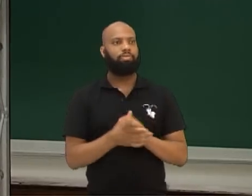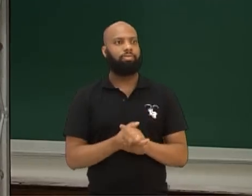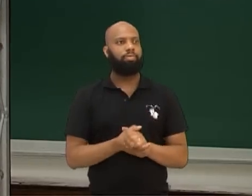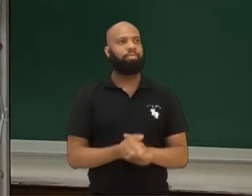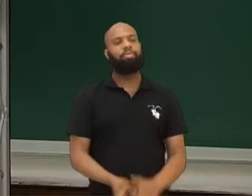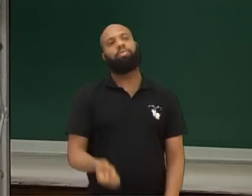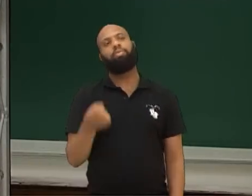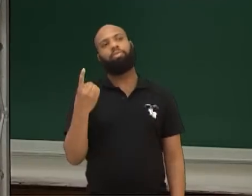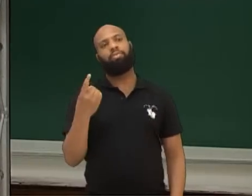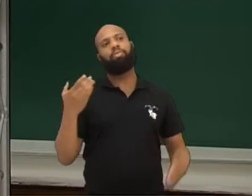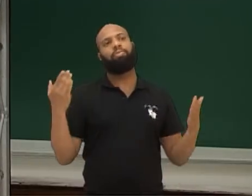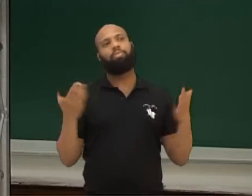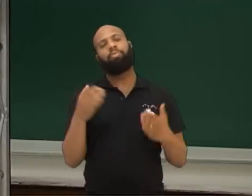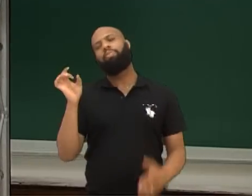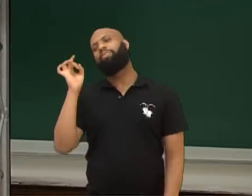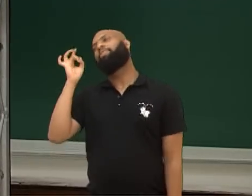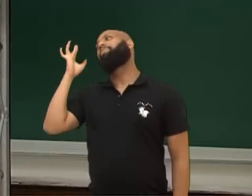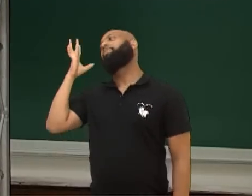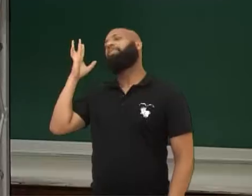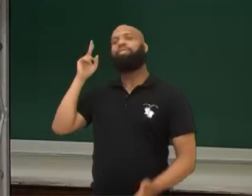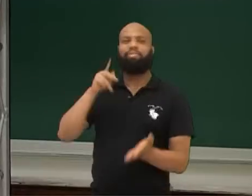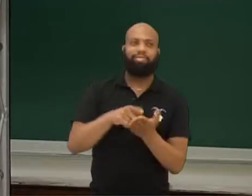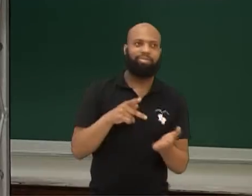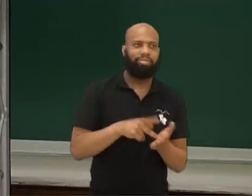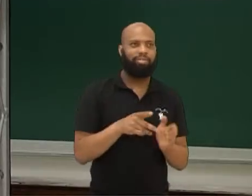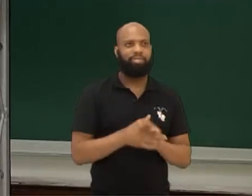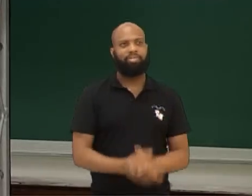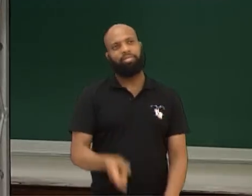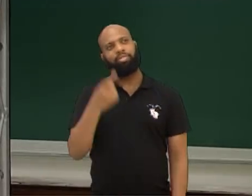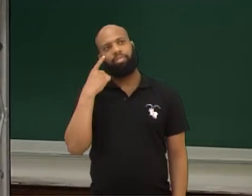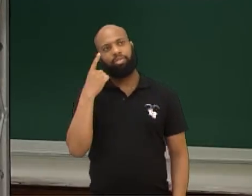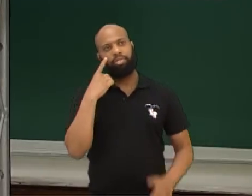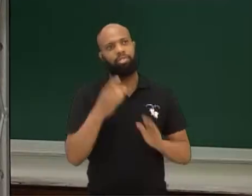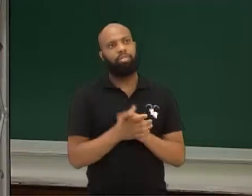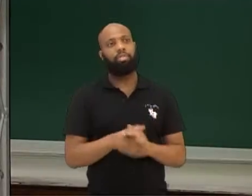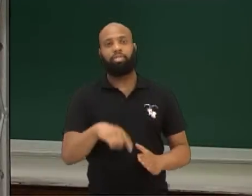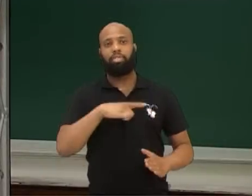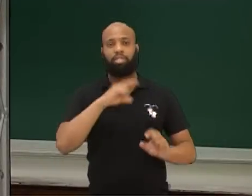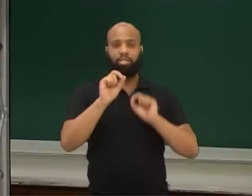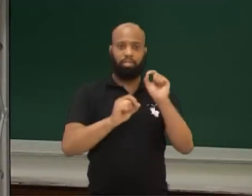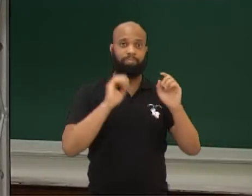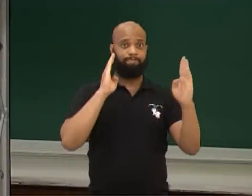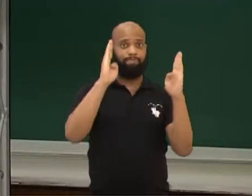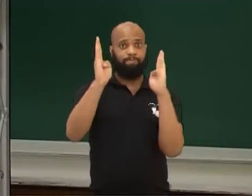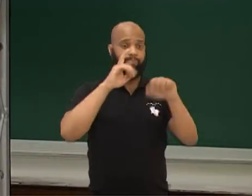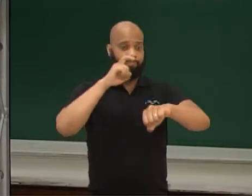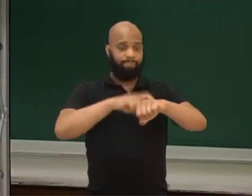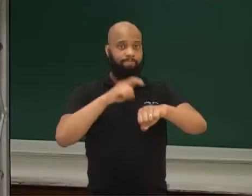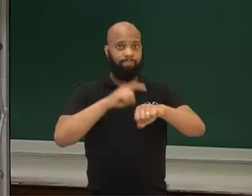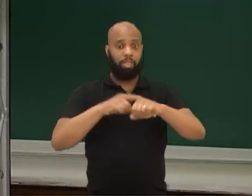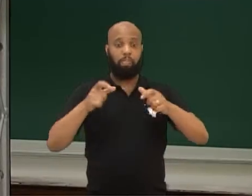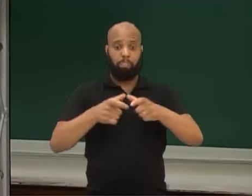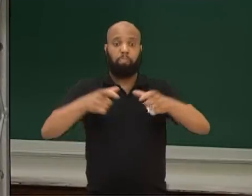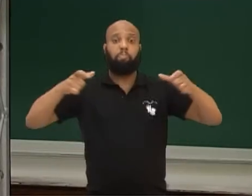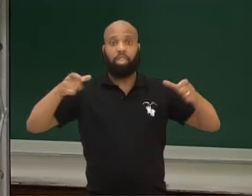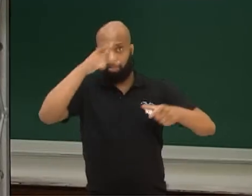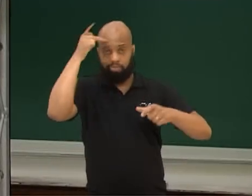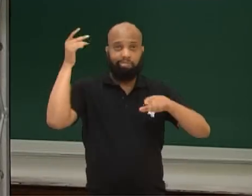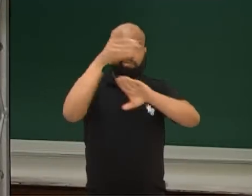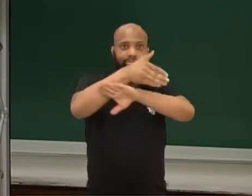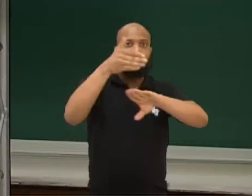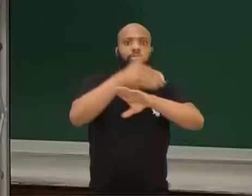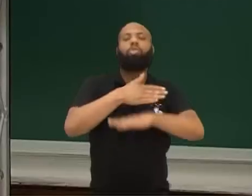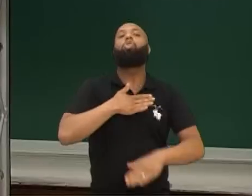Nossa, gente, esse aqui está muito fácil, né? Então, lá. Durante qual horário a maioria das pessoas